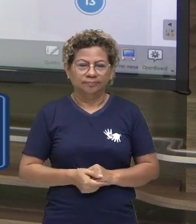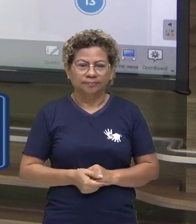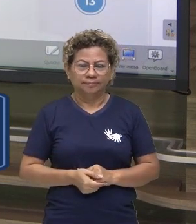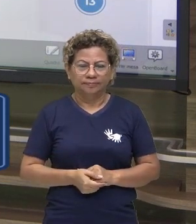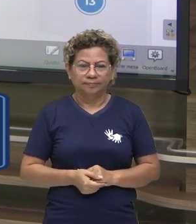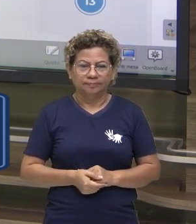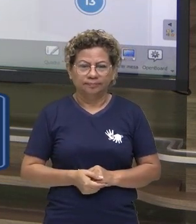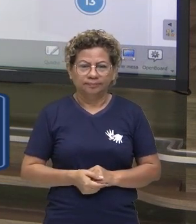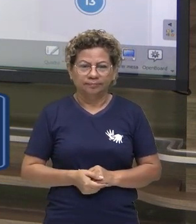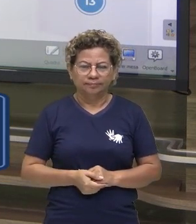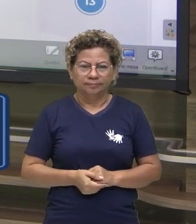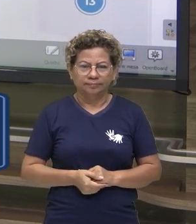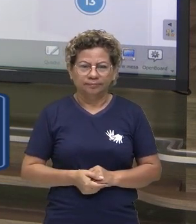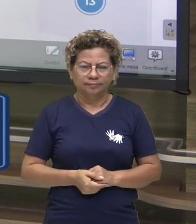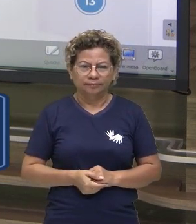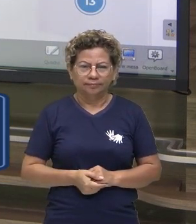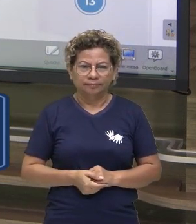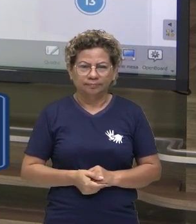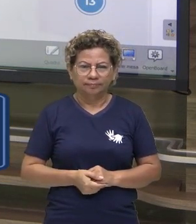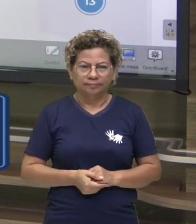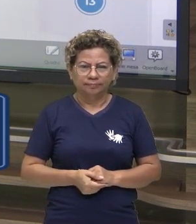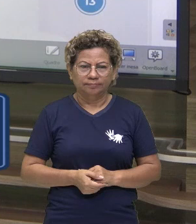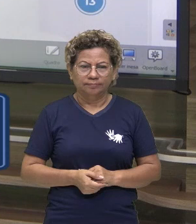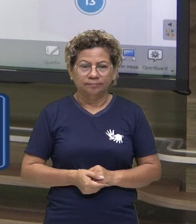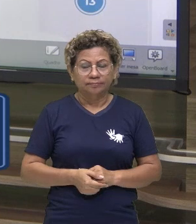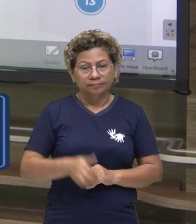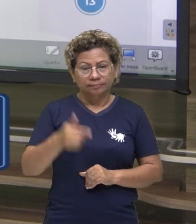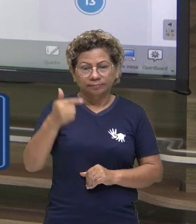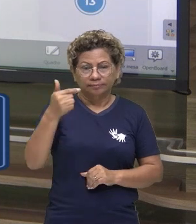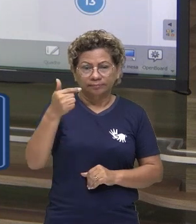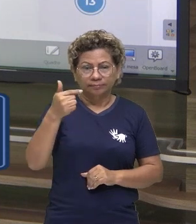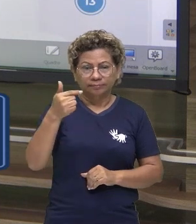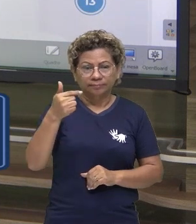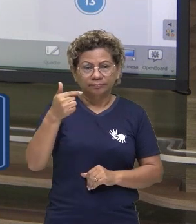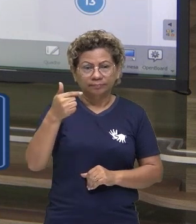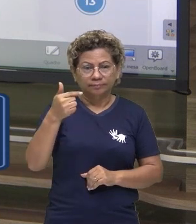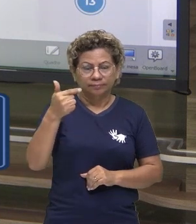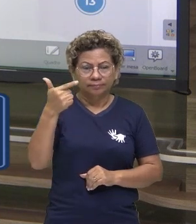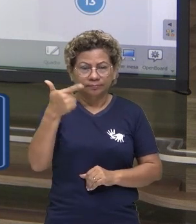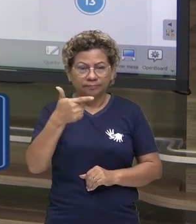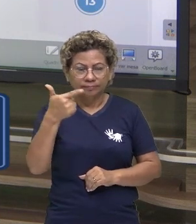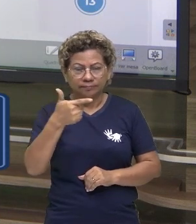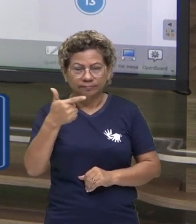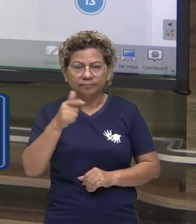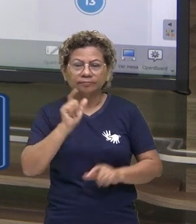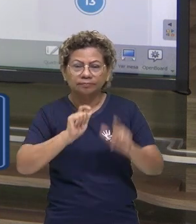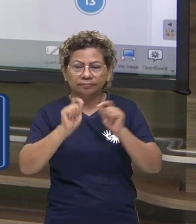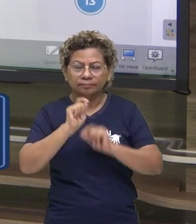interativa. Questão 2, né? Aqui é o